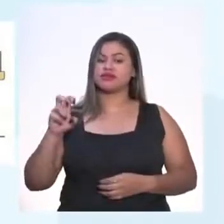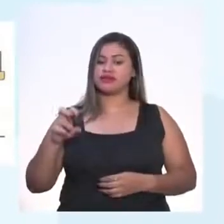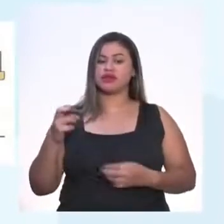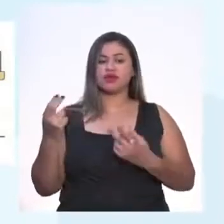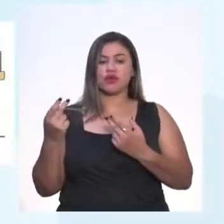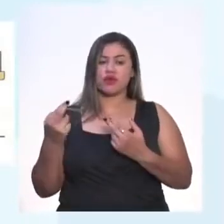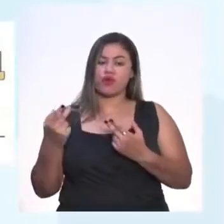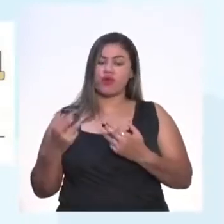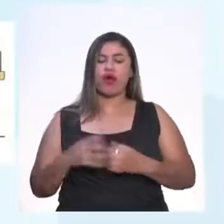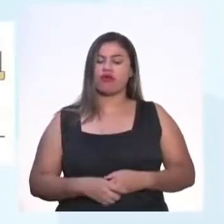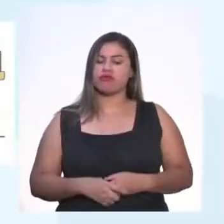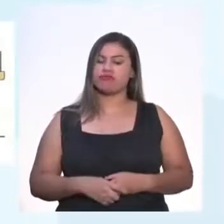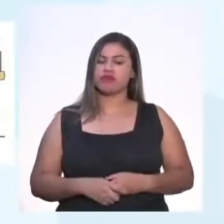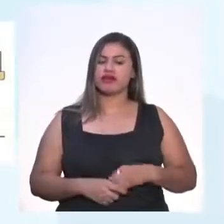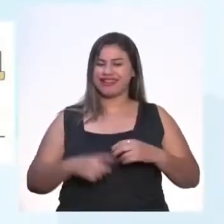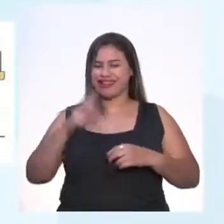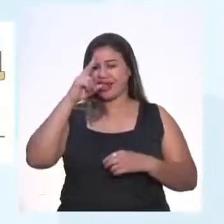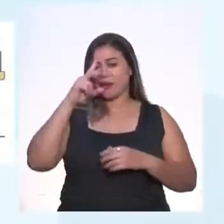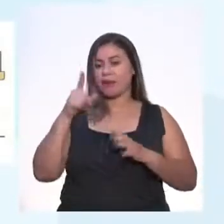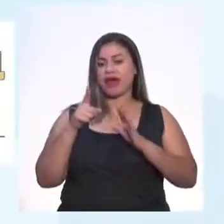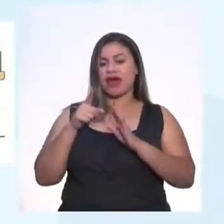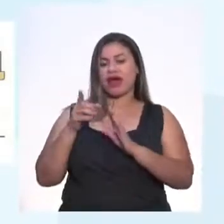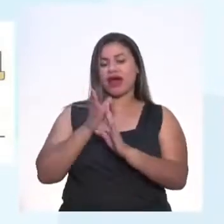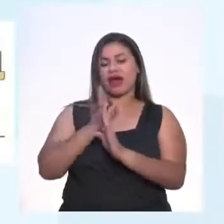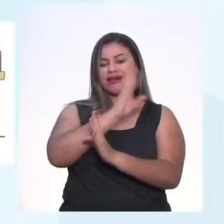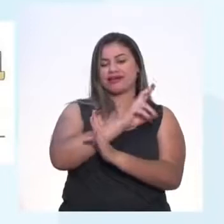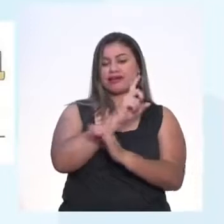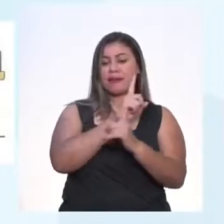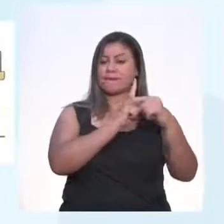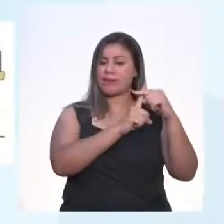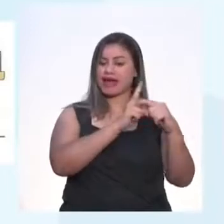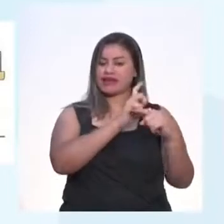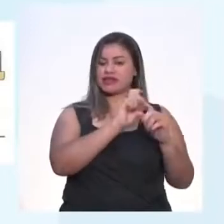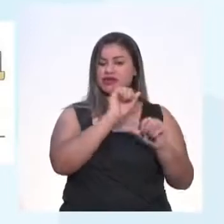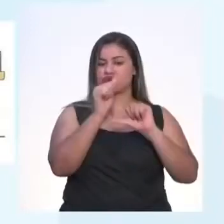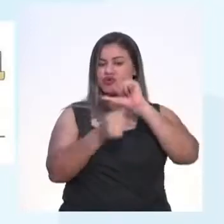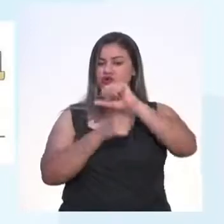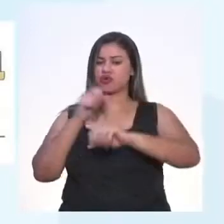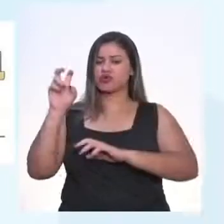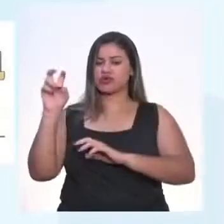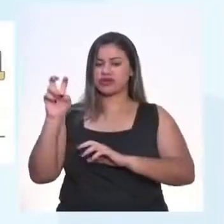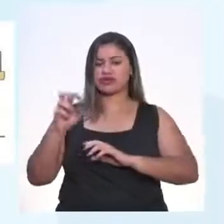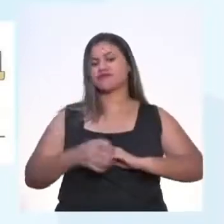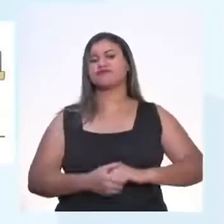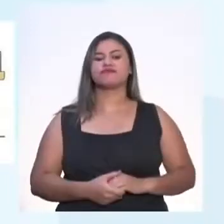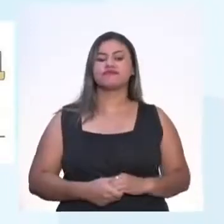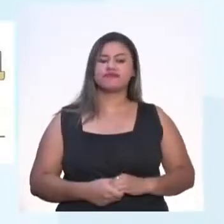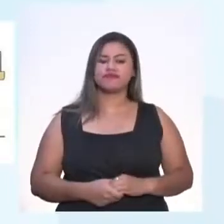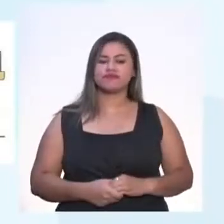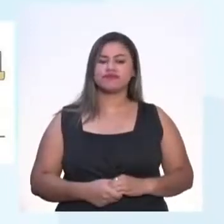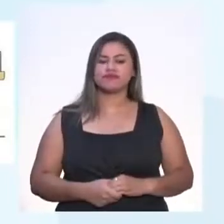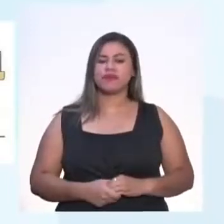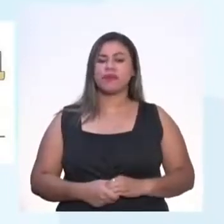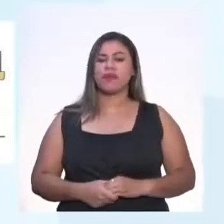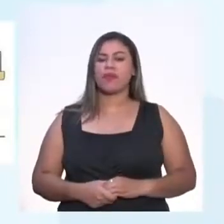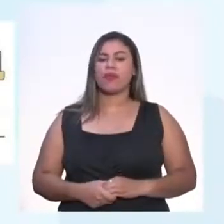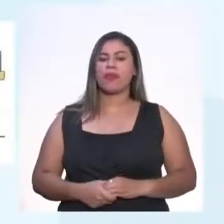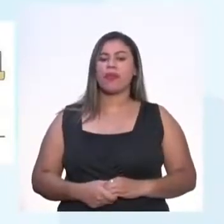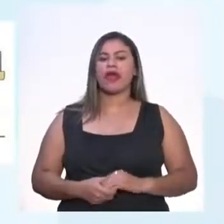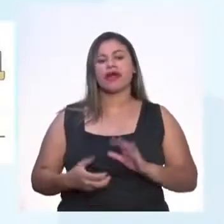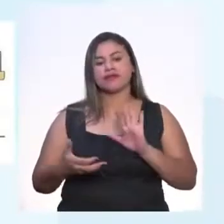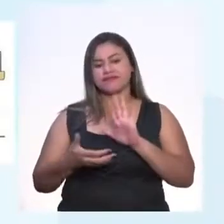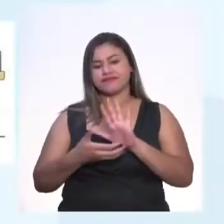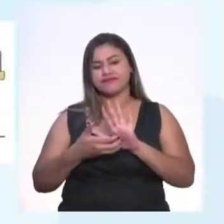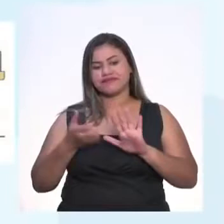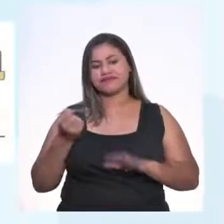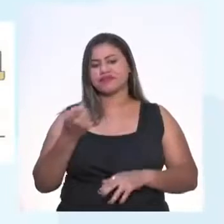Eu coloquei 5 aqui, e 5 do outro lado aqui também. Beleza? Beleza. Então, aí só subtraindo aqui,